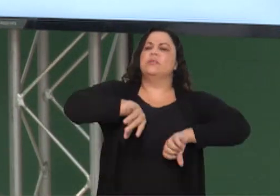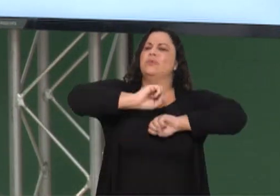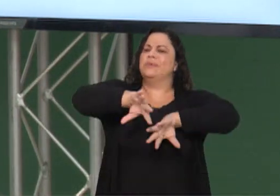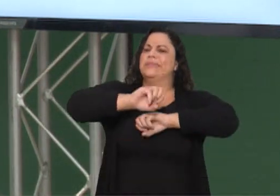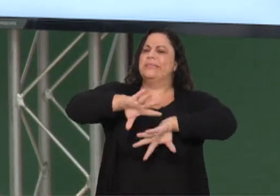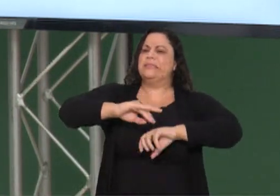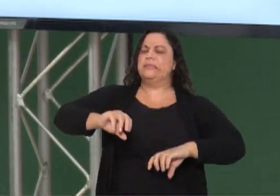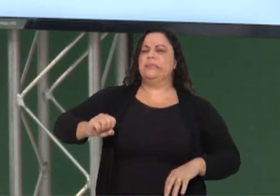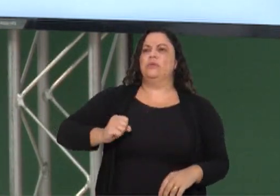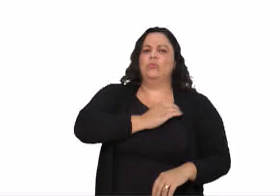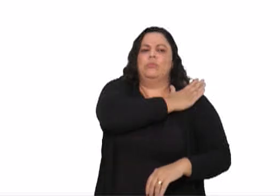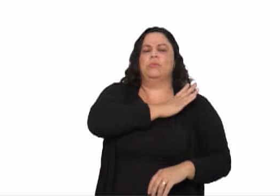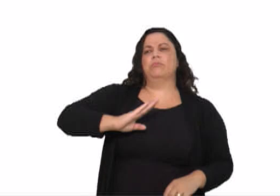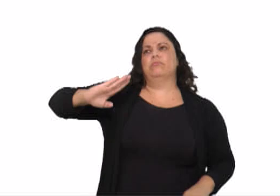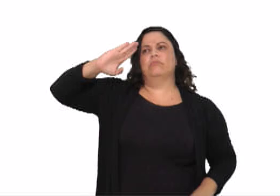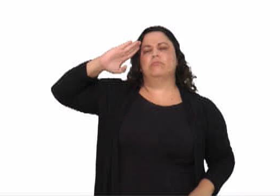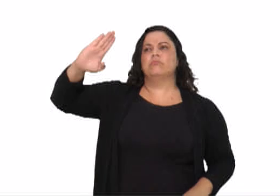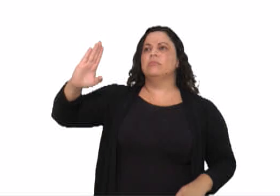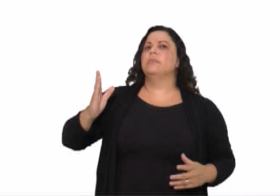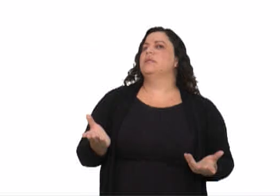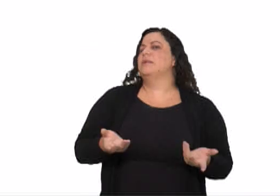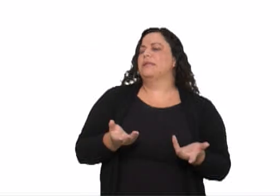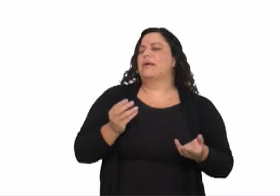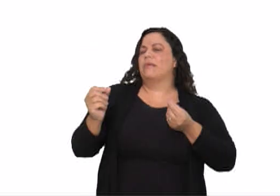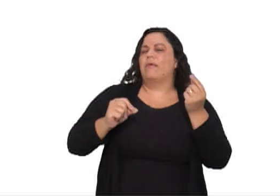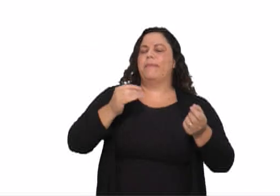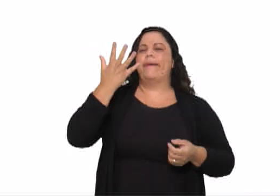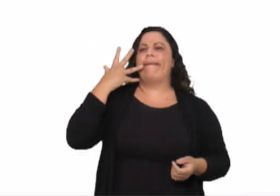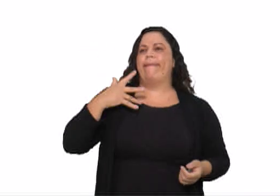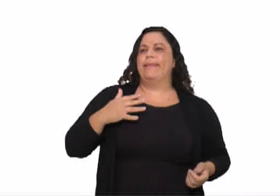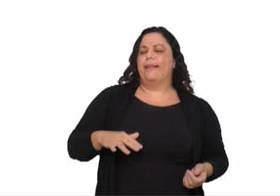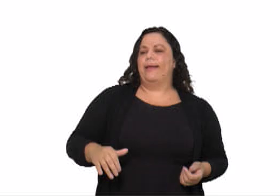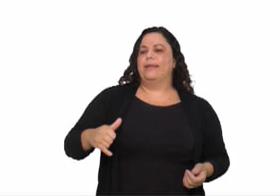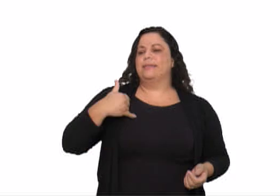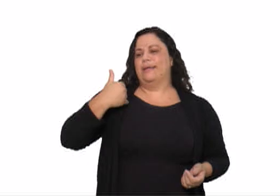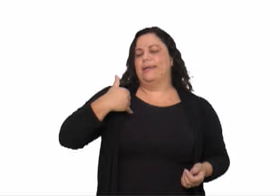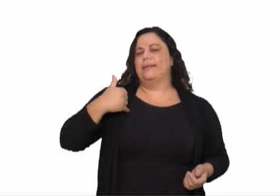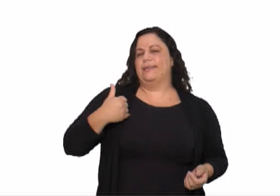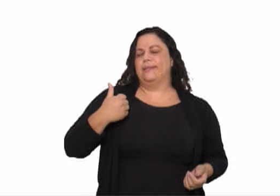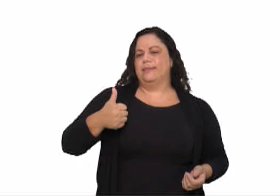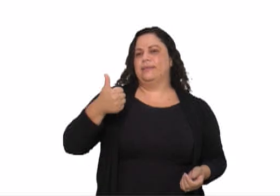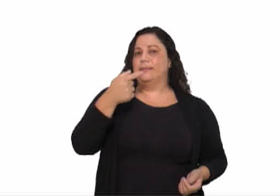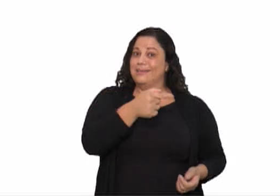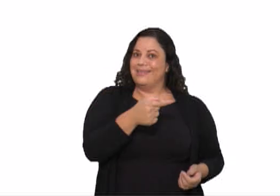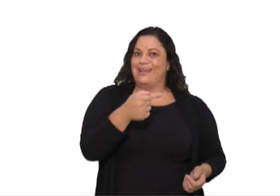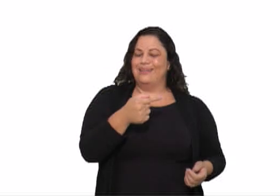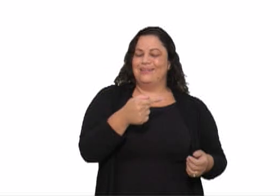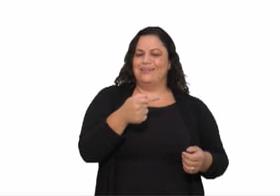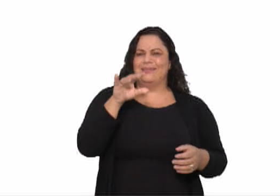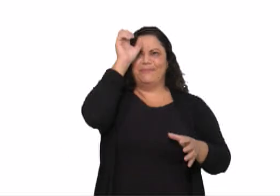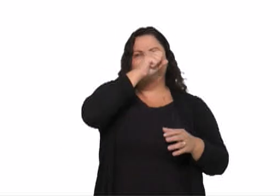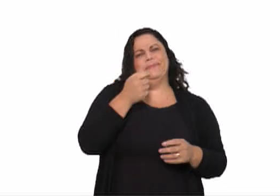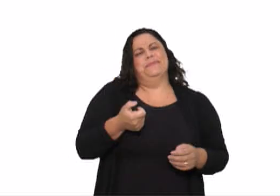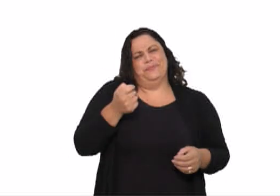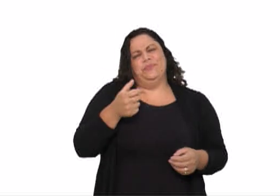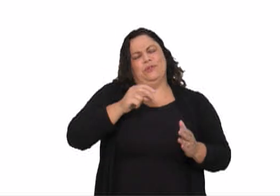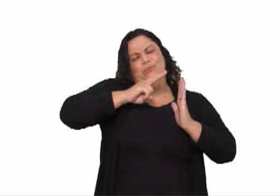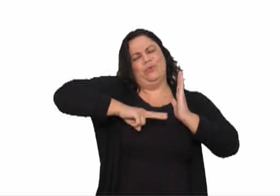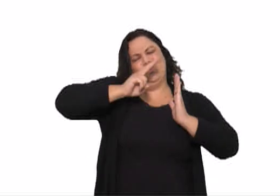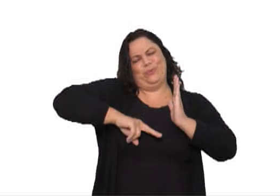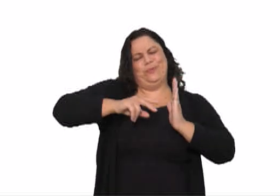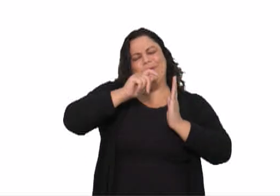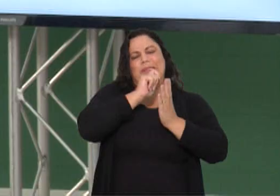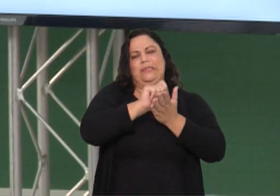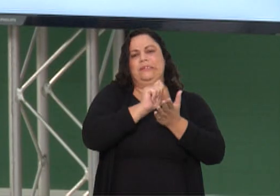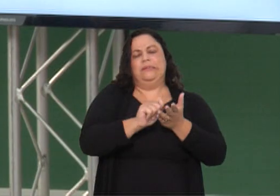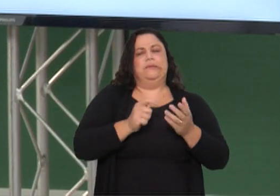dava 7 anos de idade, a criança que aprendeu muito pouco ler e escrever ia para o agogê. Né? Lá passavam por